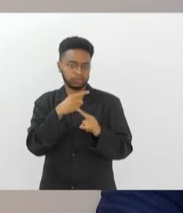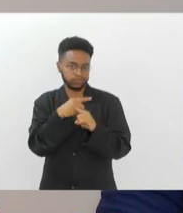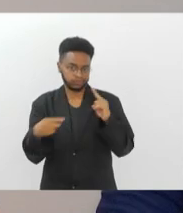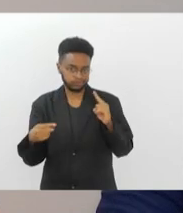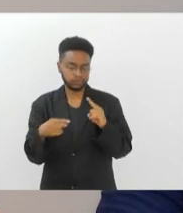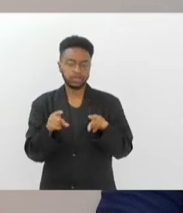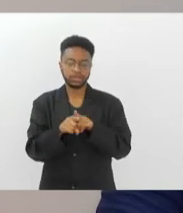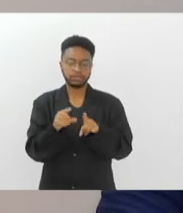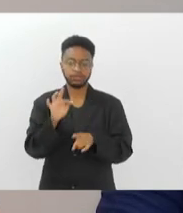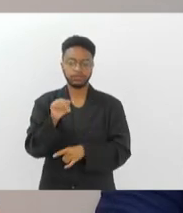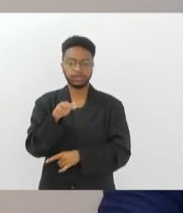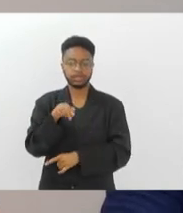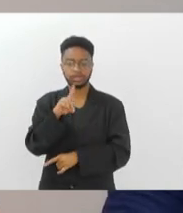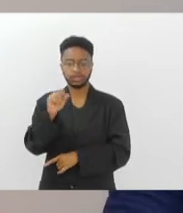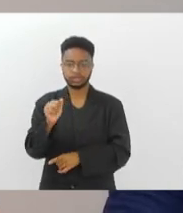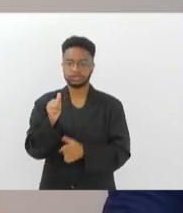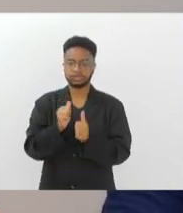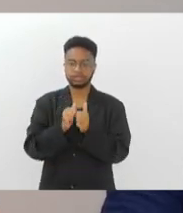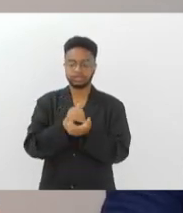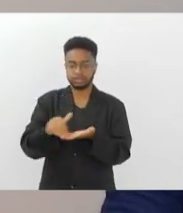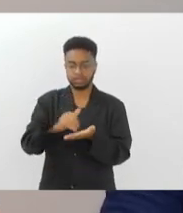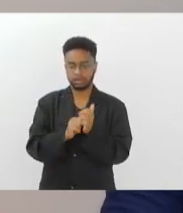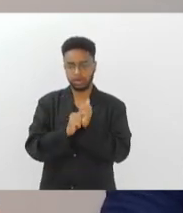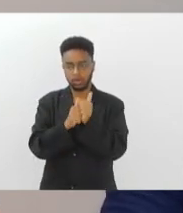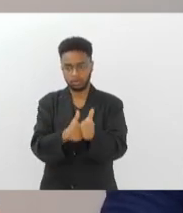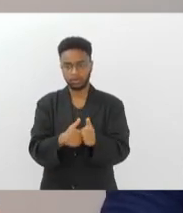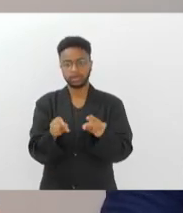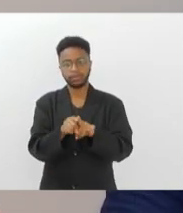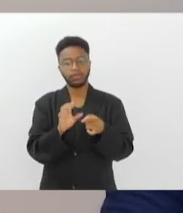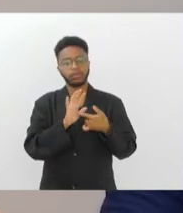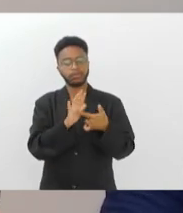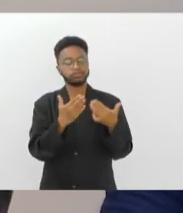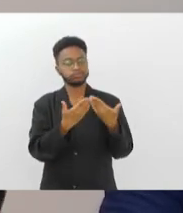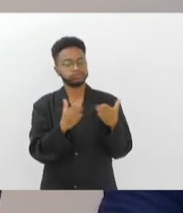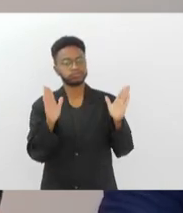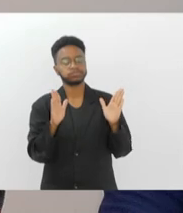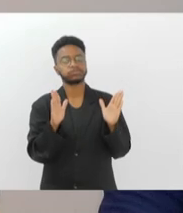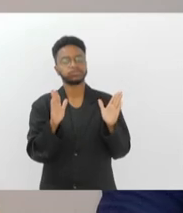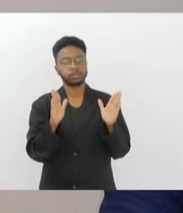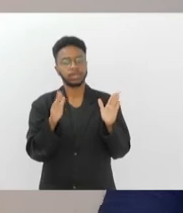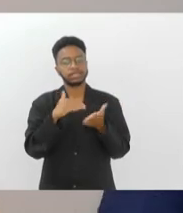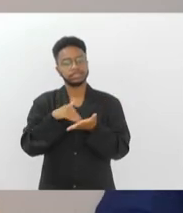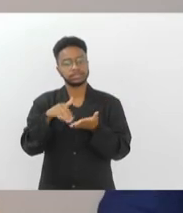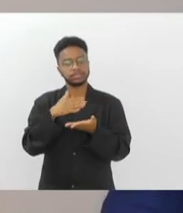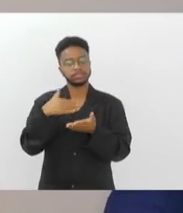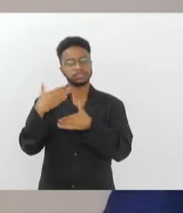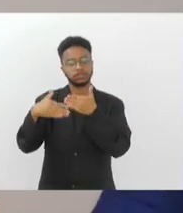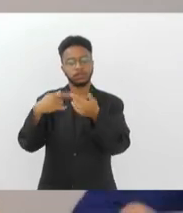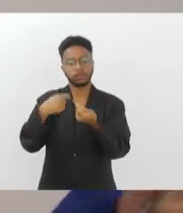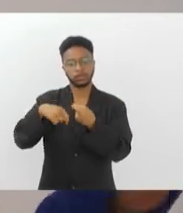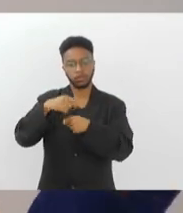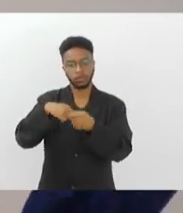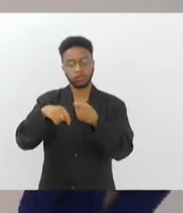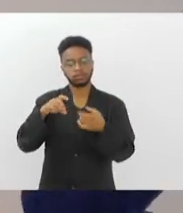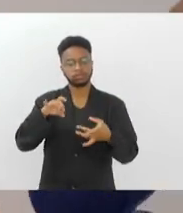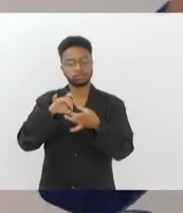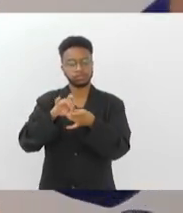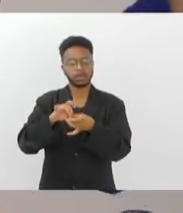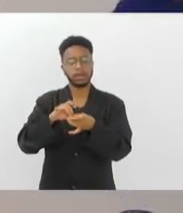Curdi, deixar também já de pronto abertas as portas da Secretaria de Desenvolvimento Econômico, que funciona lá no Palácio Guanabara,